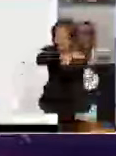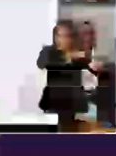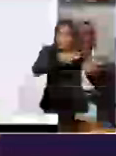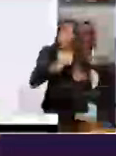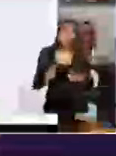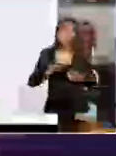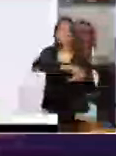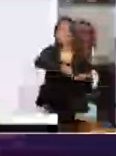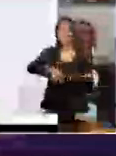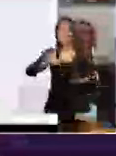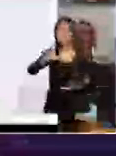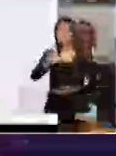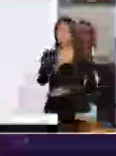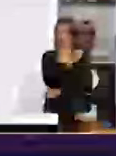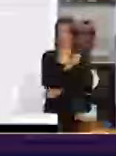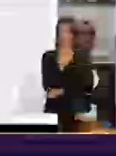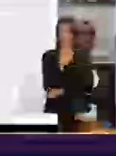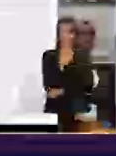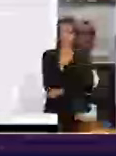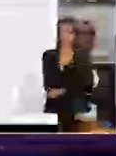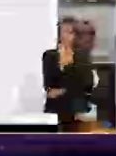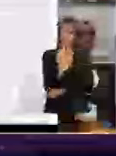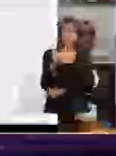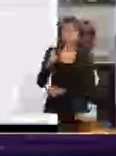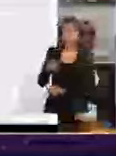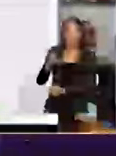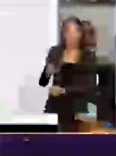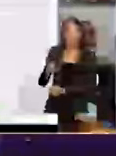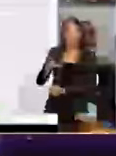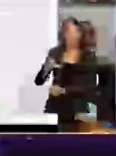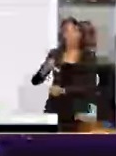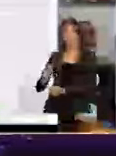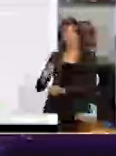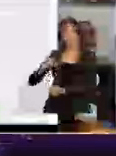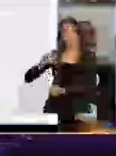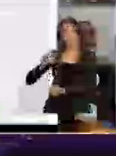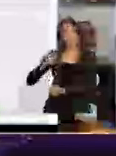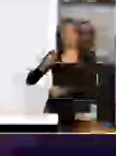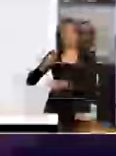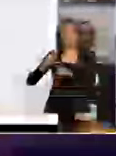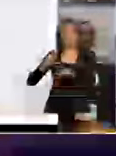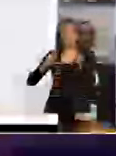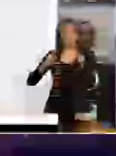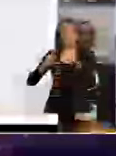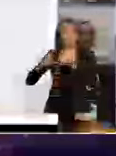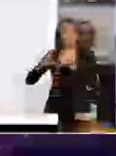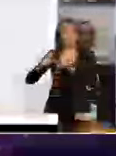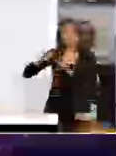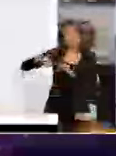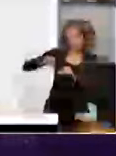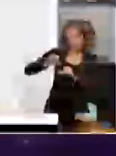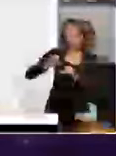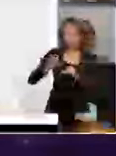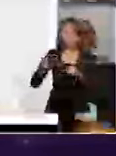inúmeras vacinas que a gente conhece, mas até mesmo para pólio a gente entende que houve uma condição de modificação entre a vacina de